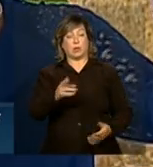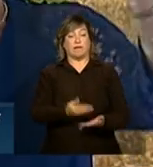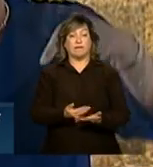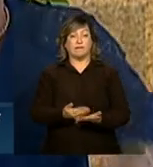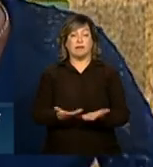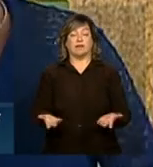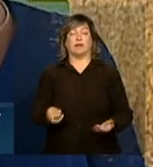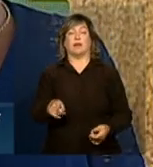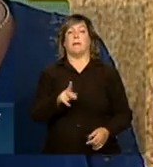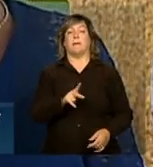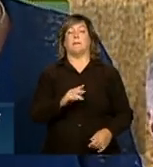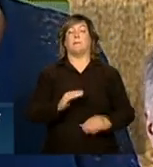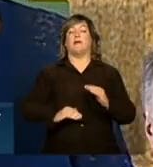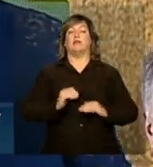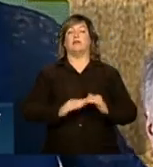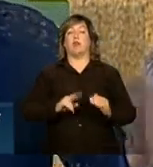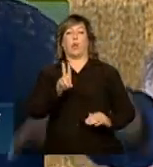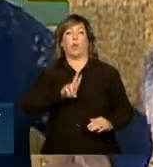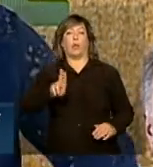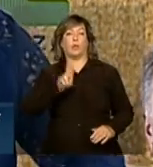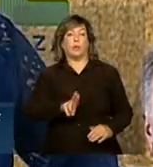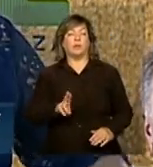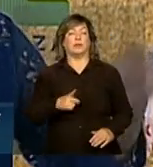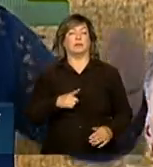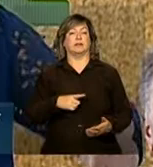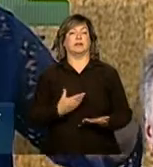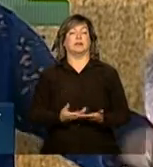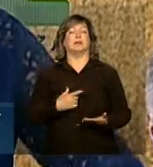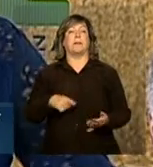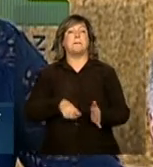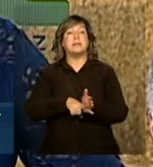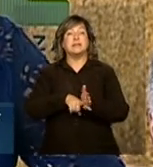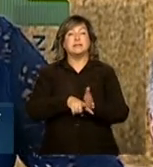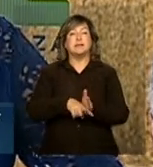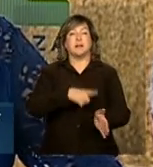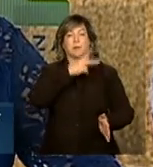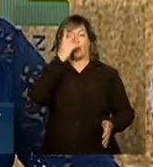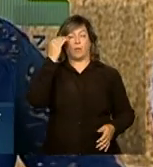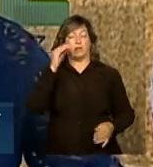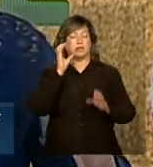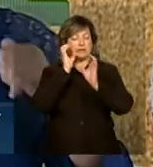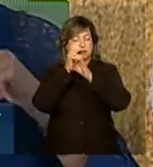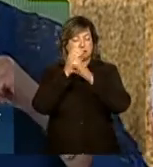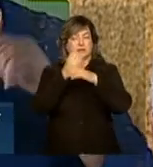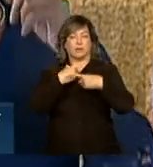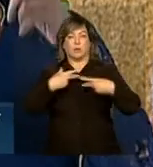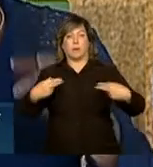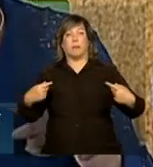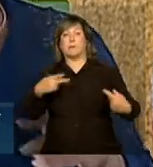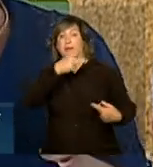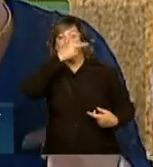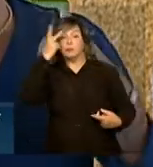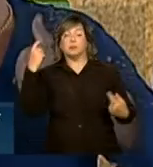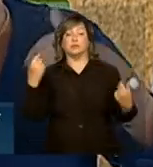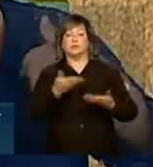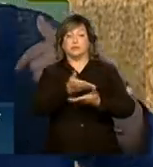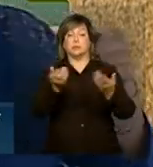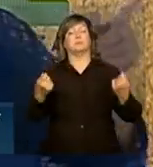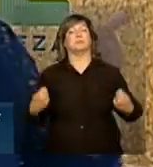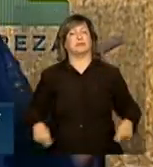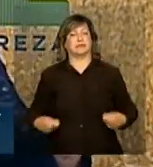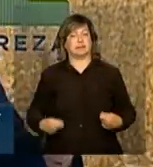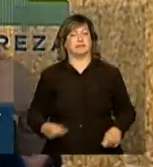de profissionais universitários, precisa de pesquisadores e cientistas. Nós queremos e nós